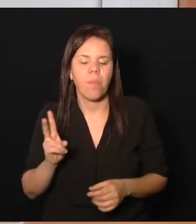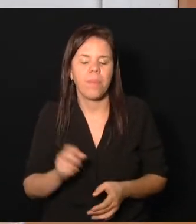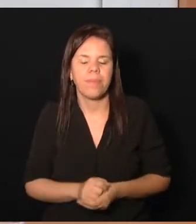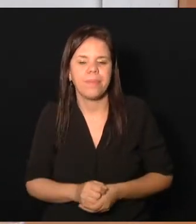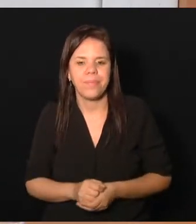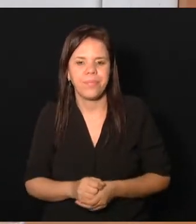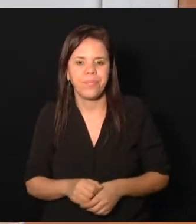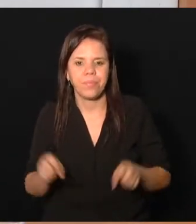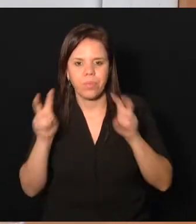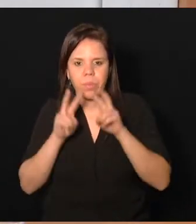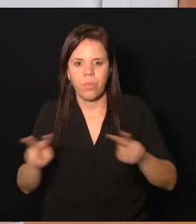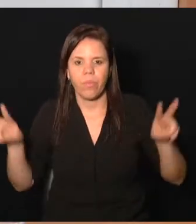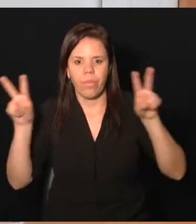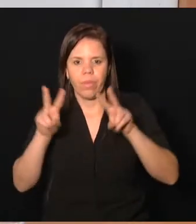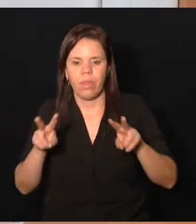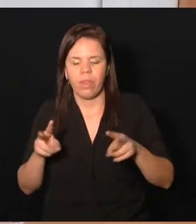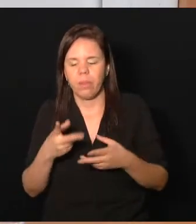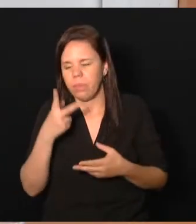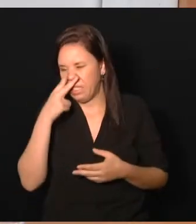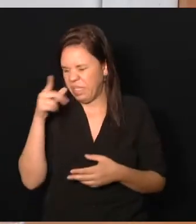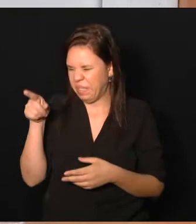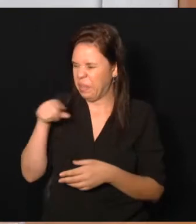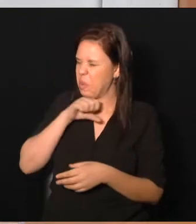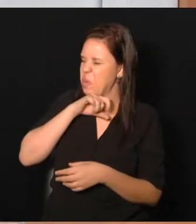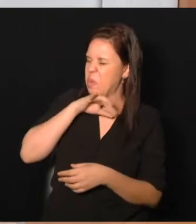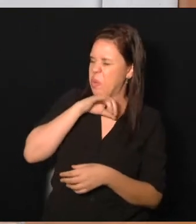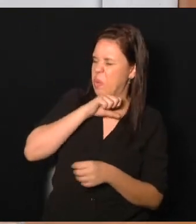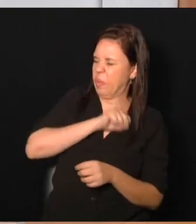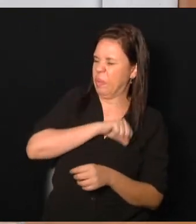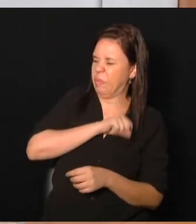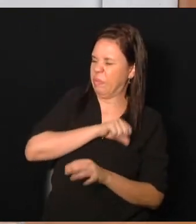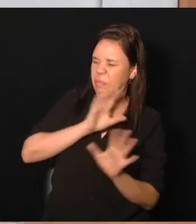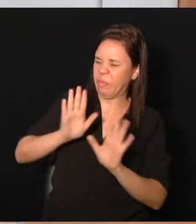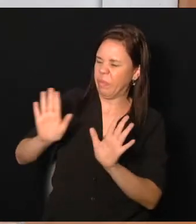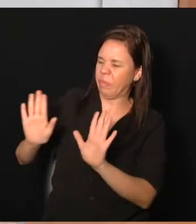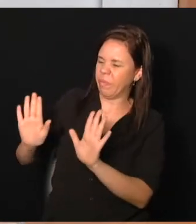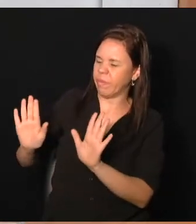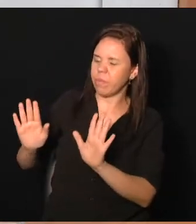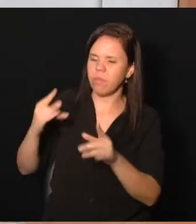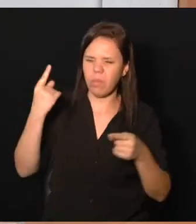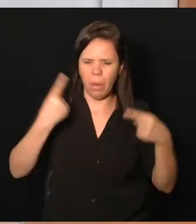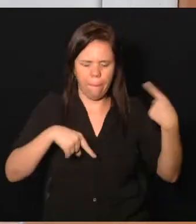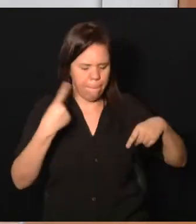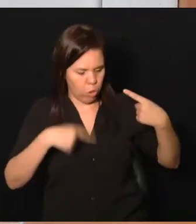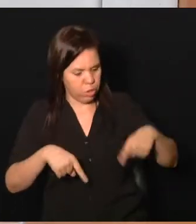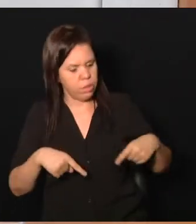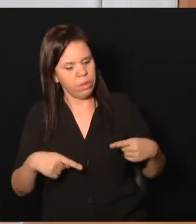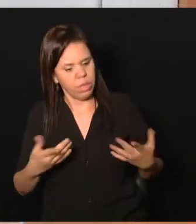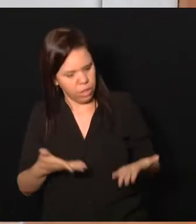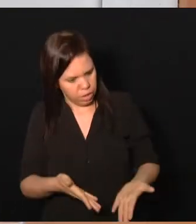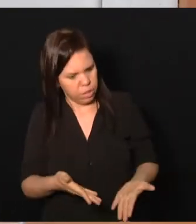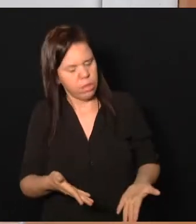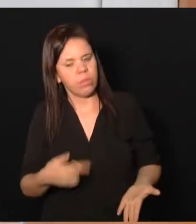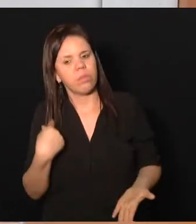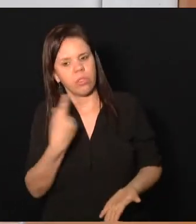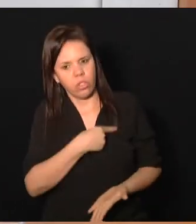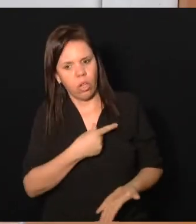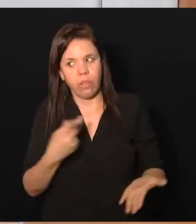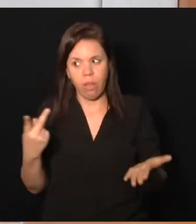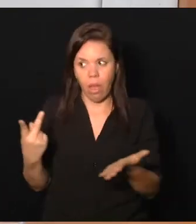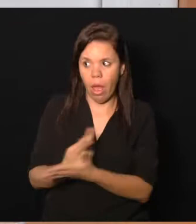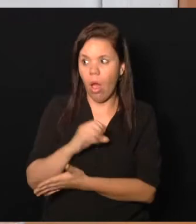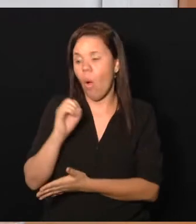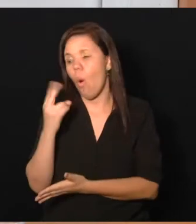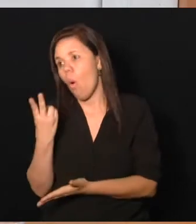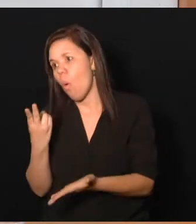com uma visão maquiavélica. Não, o político ele tem que estar aqui para a gente. Erros e